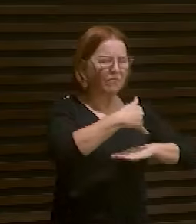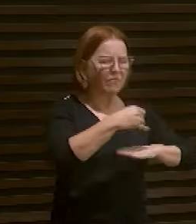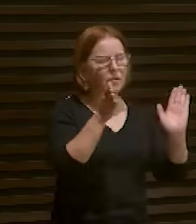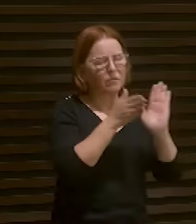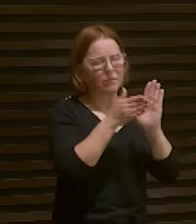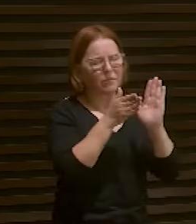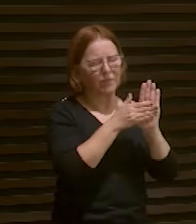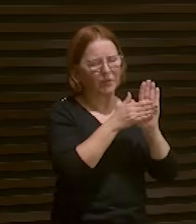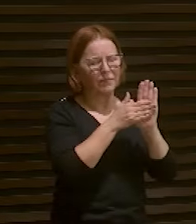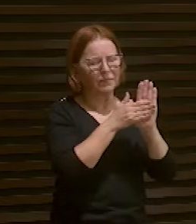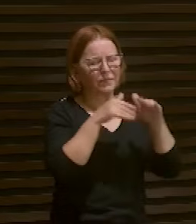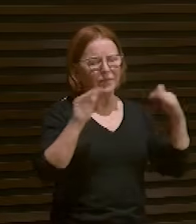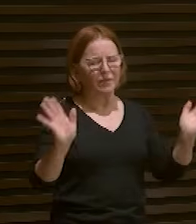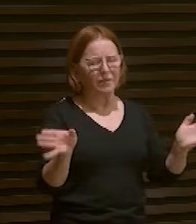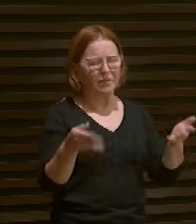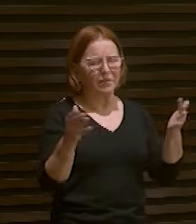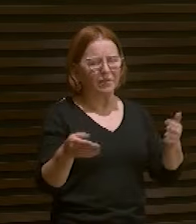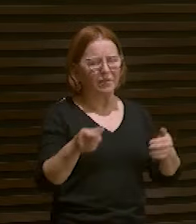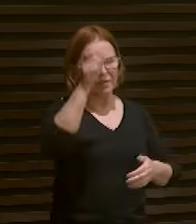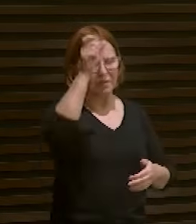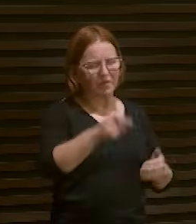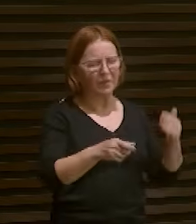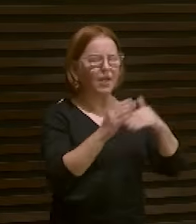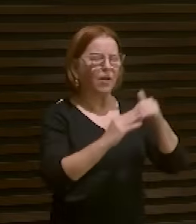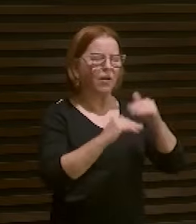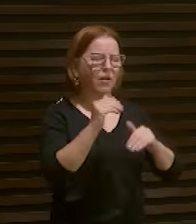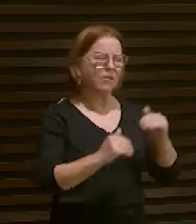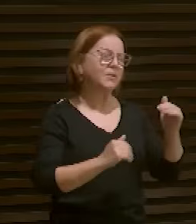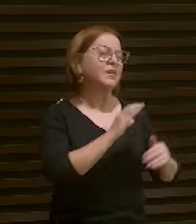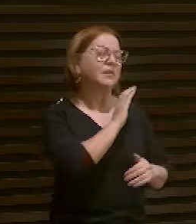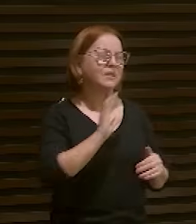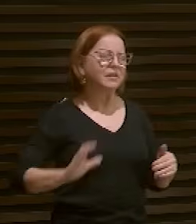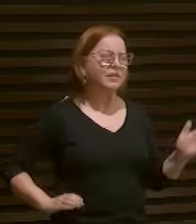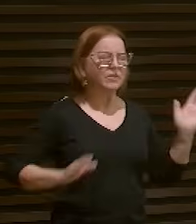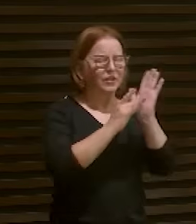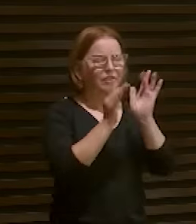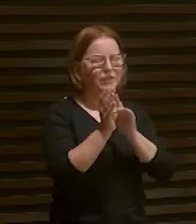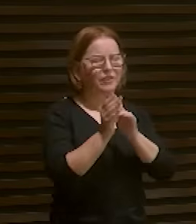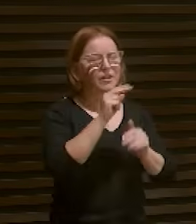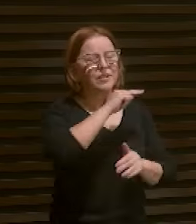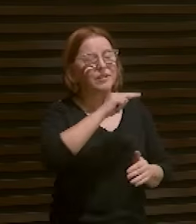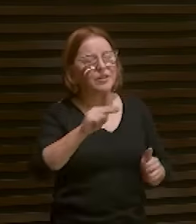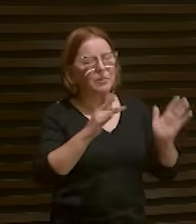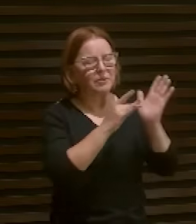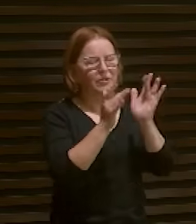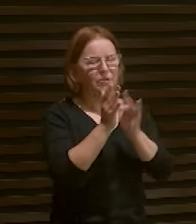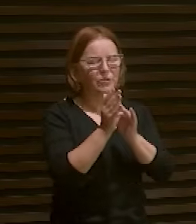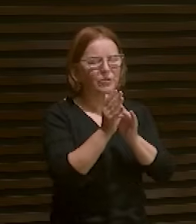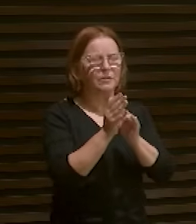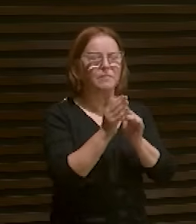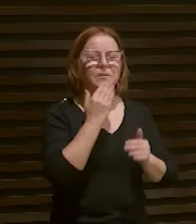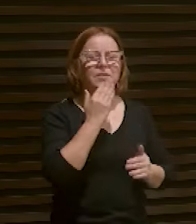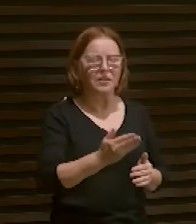propósito, a exaltação da pessoa e obra de Cristo Jesus. É no nome dele que nós te pedimos, sabendo